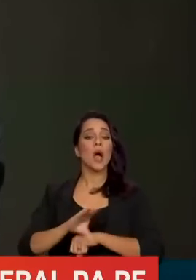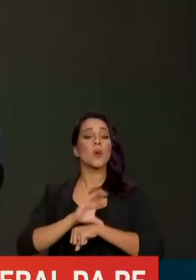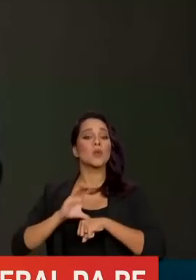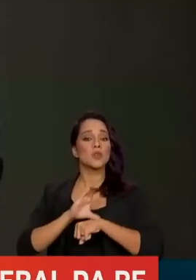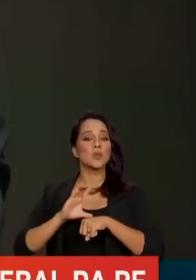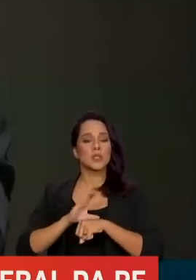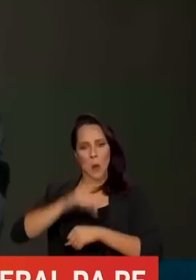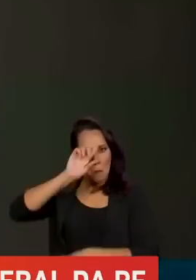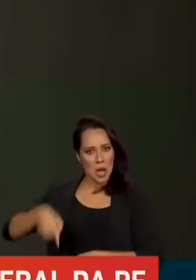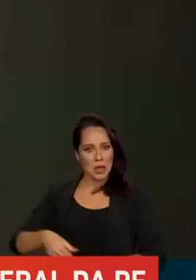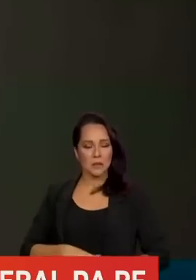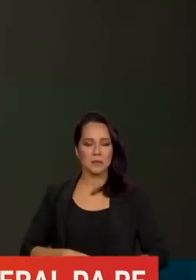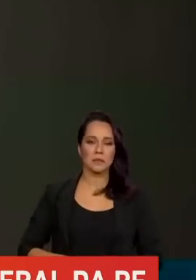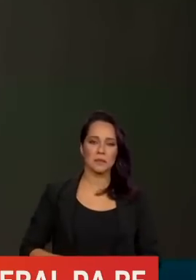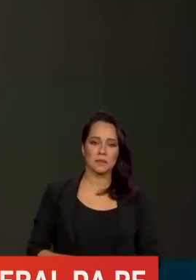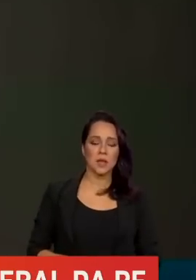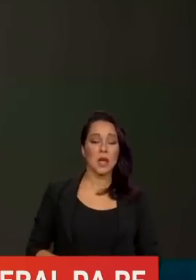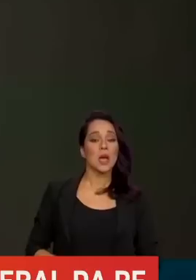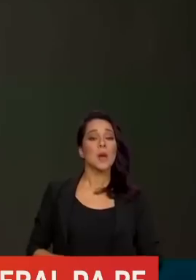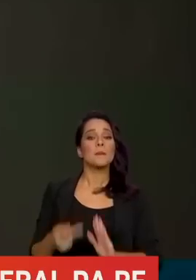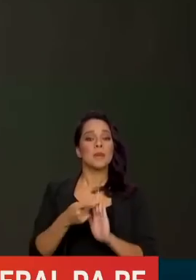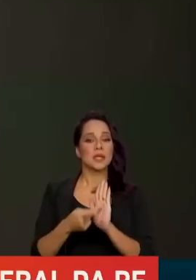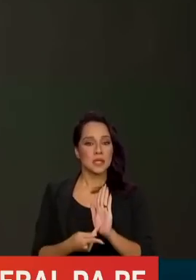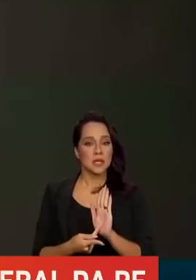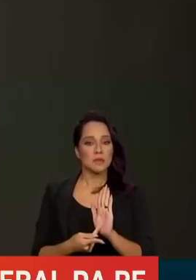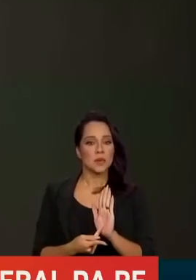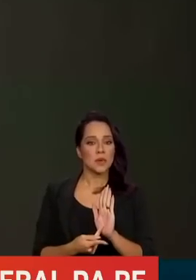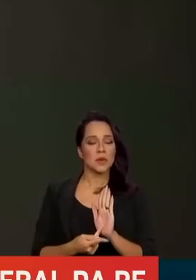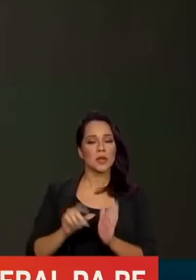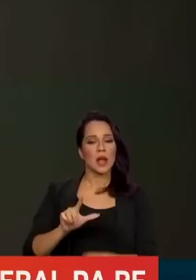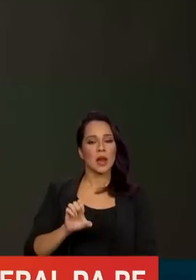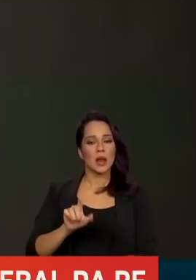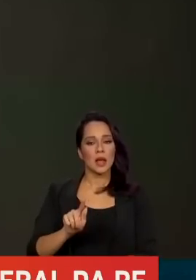Constituição manda princípio da legalidade